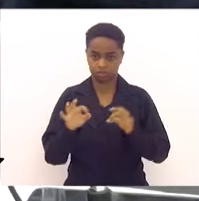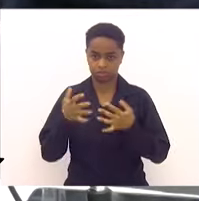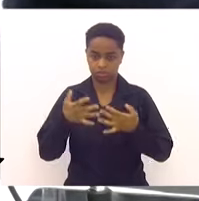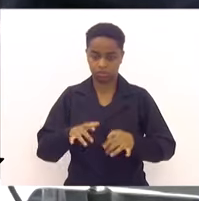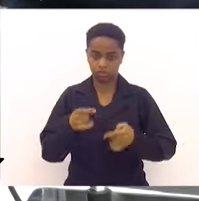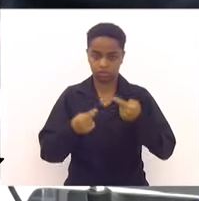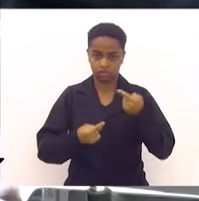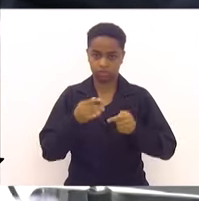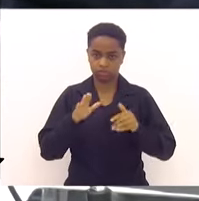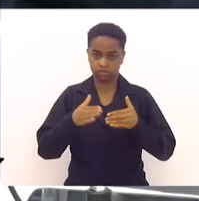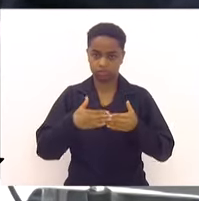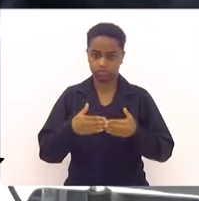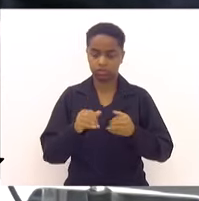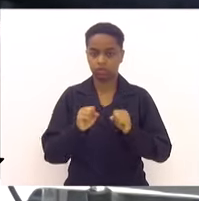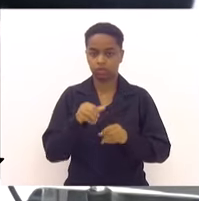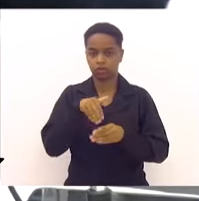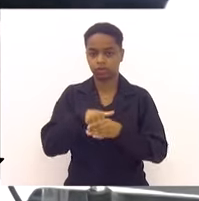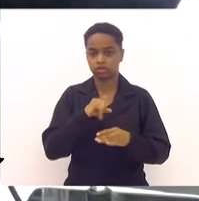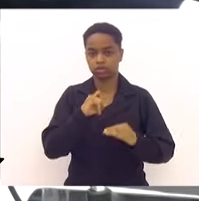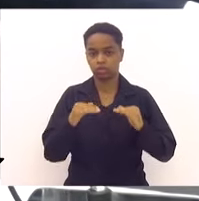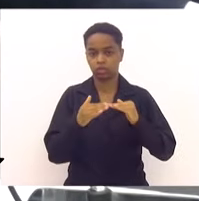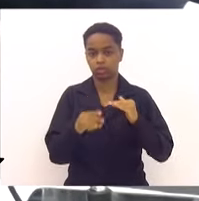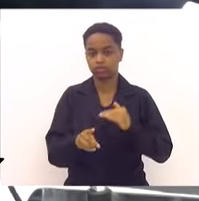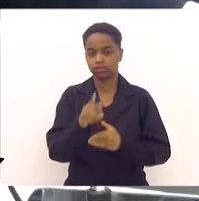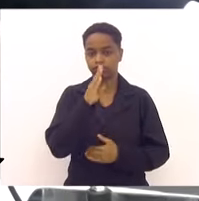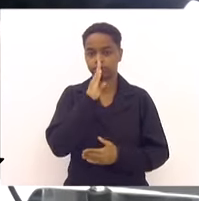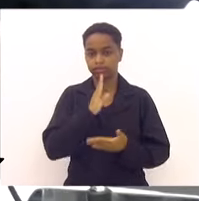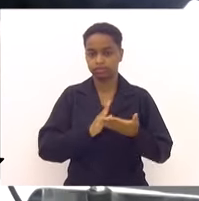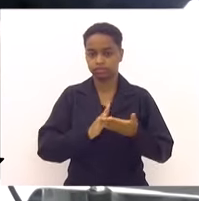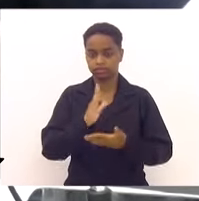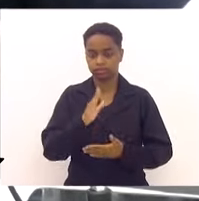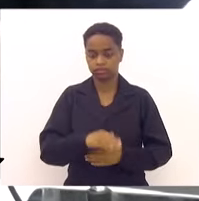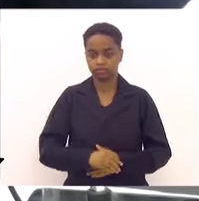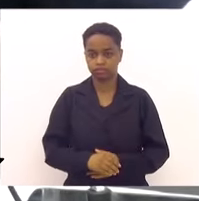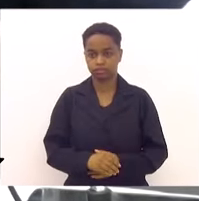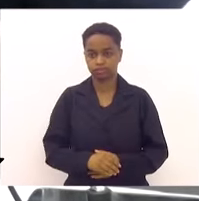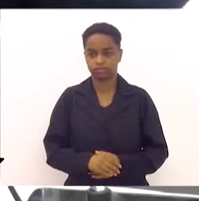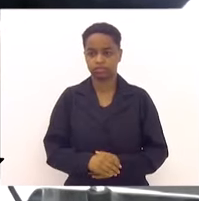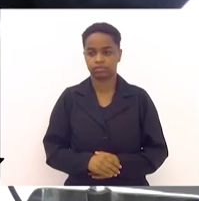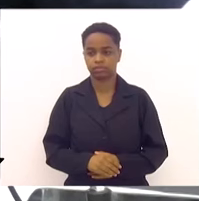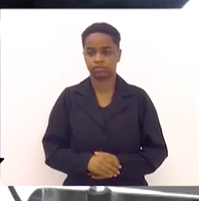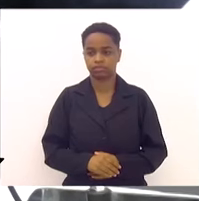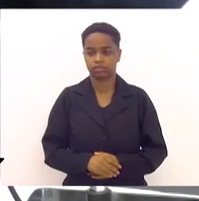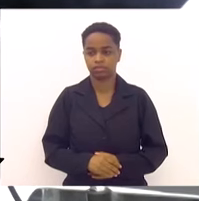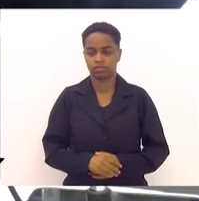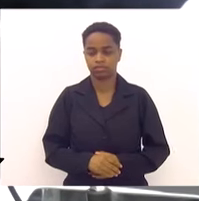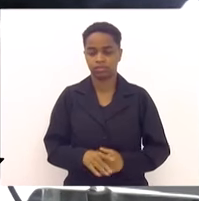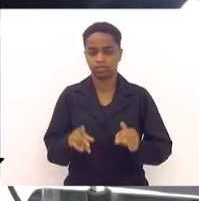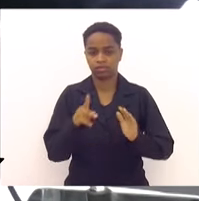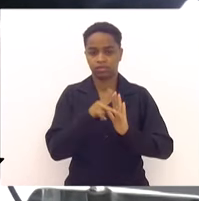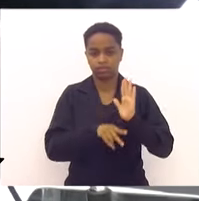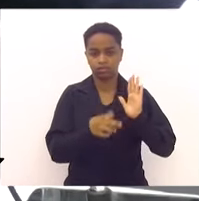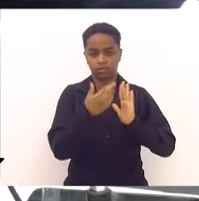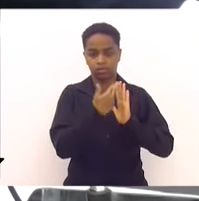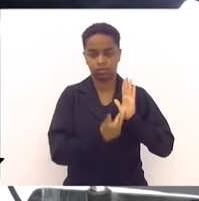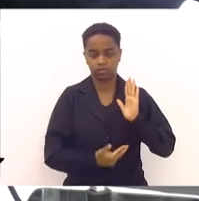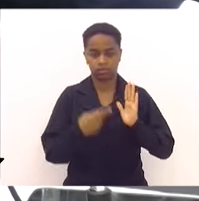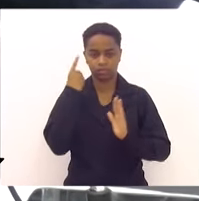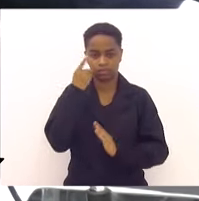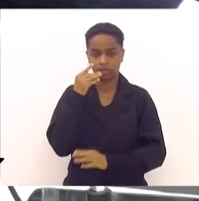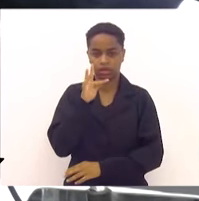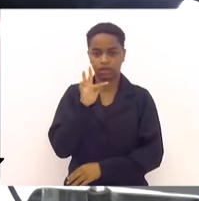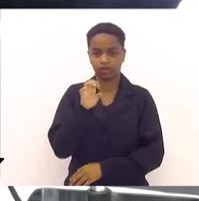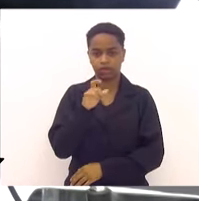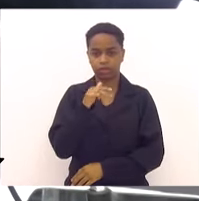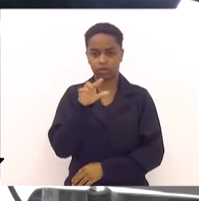quem queira discutir, encerrada a discussão. Em votação, os senhores que aprovam, permaneçam como estão. Aprovado. Projeto de relatoria do deputado Filipinho Raves, ele pediu